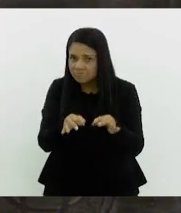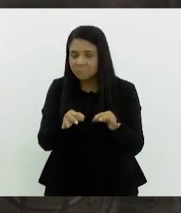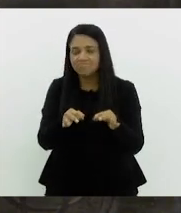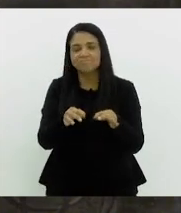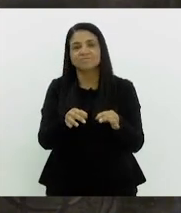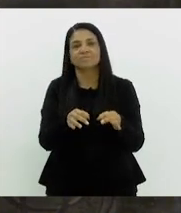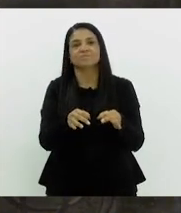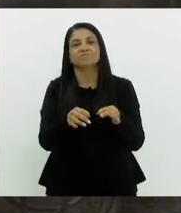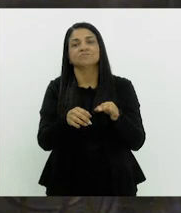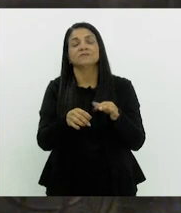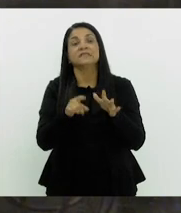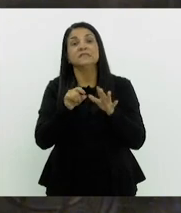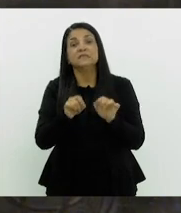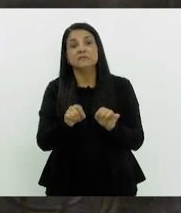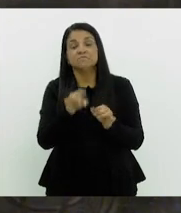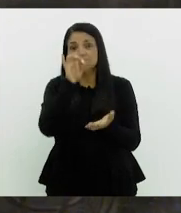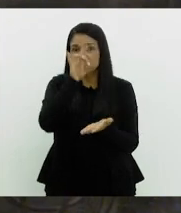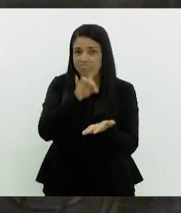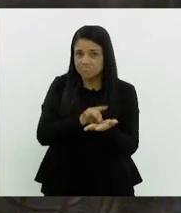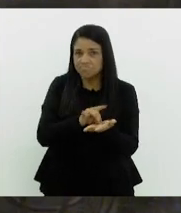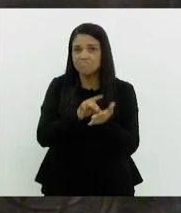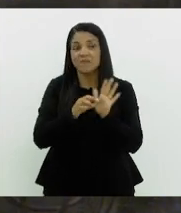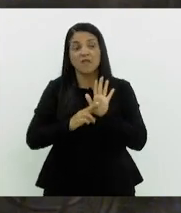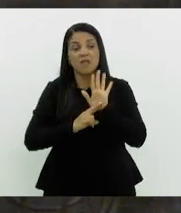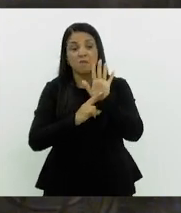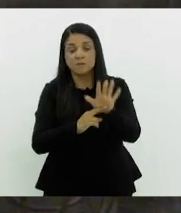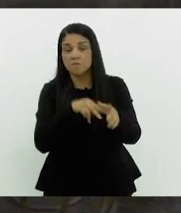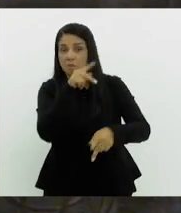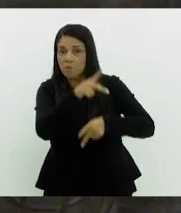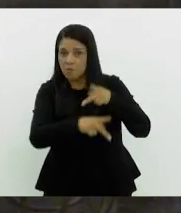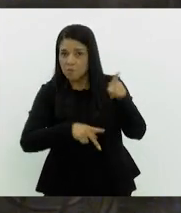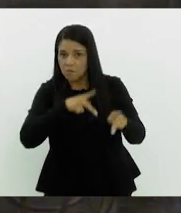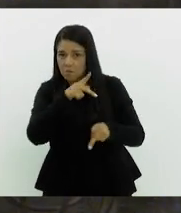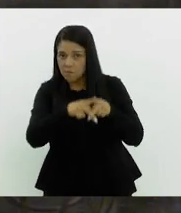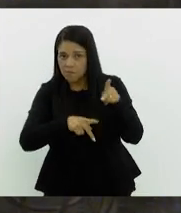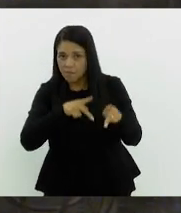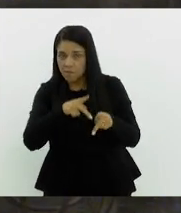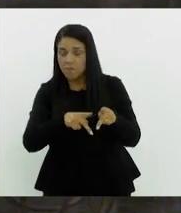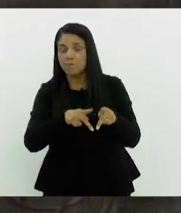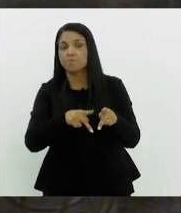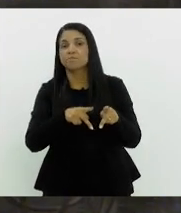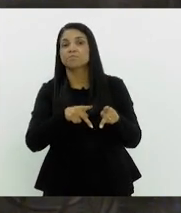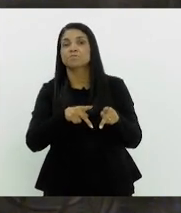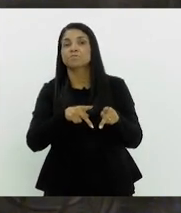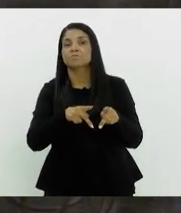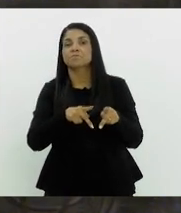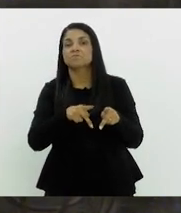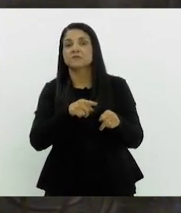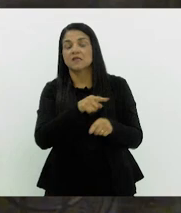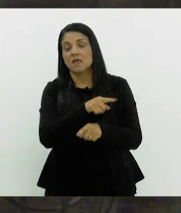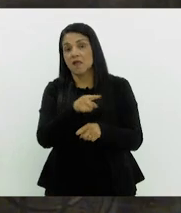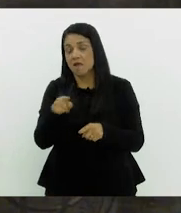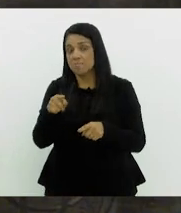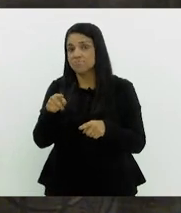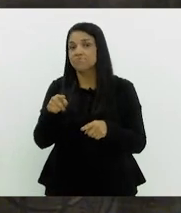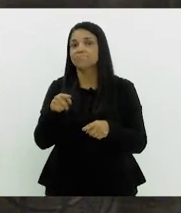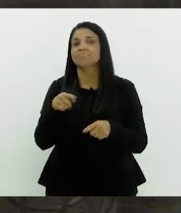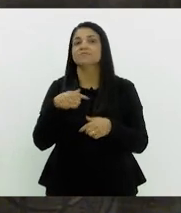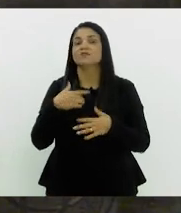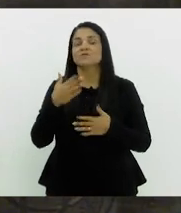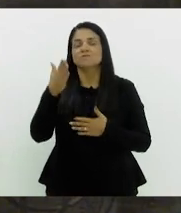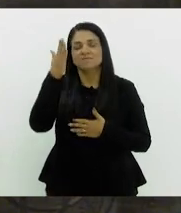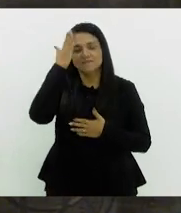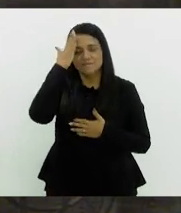em representação da sociedade, representação do povo, que é de onde emana o poder, é a briga de vocês. Então, desejo muito